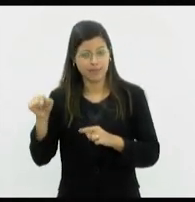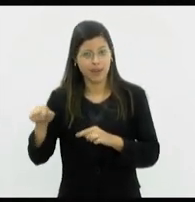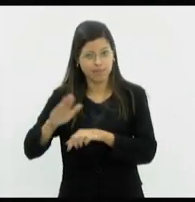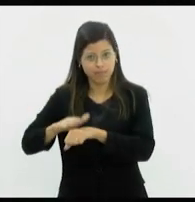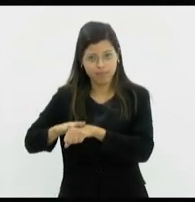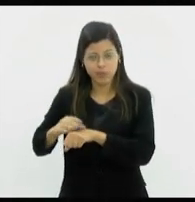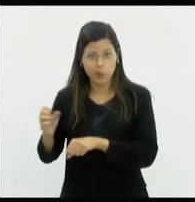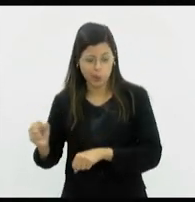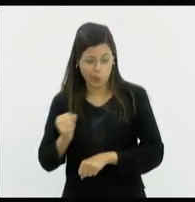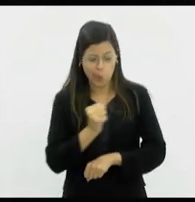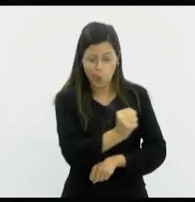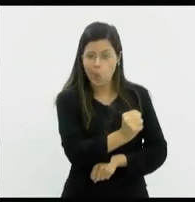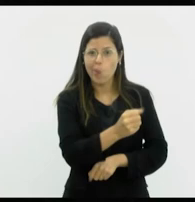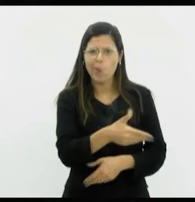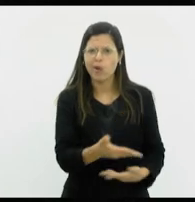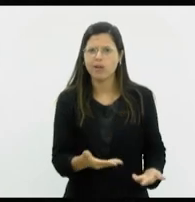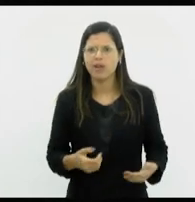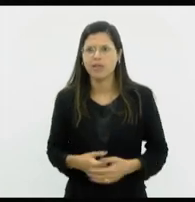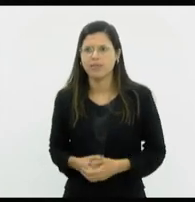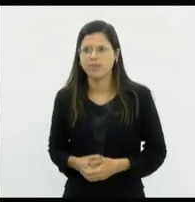Grael. É bom que se frise isso.